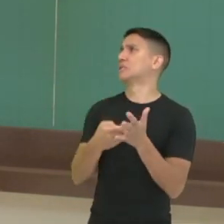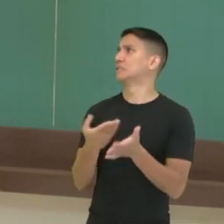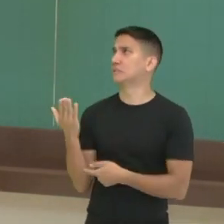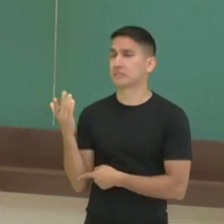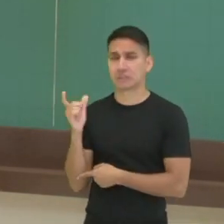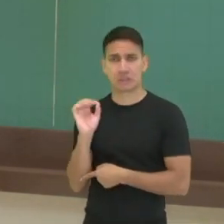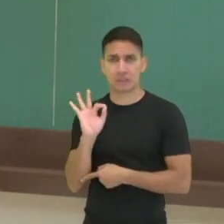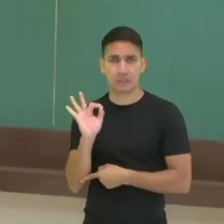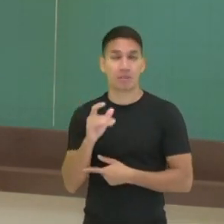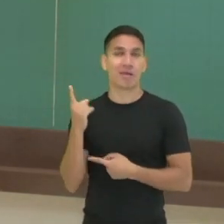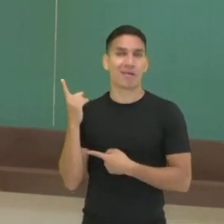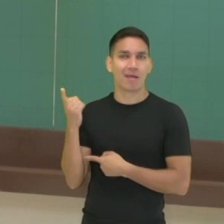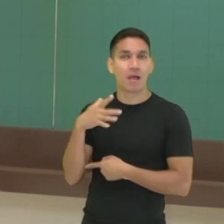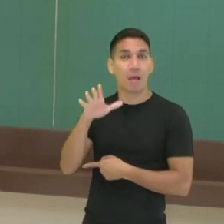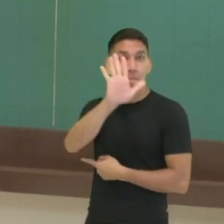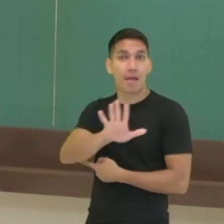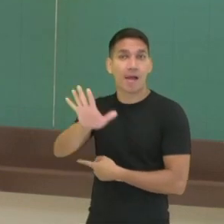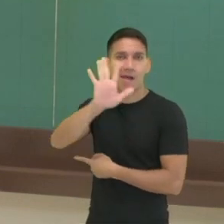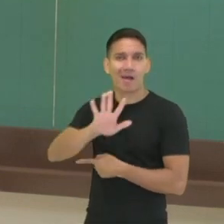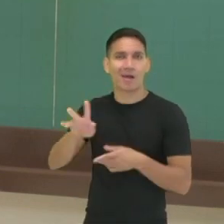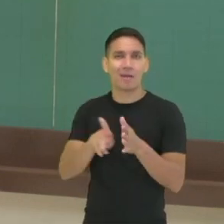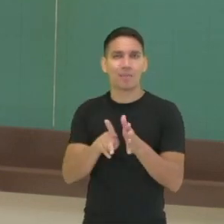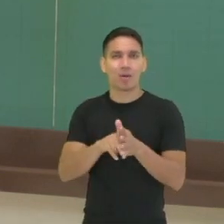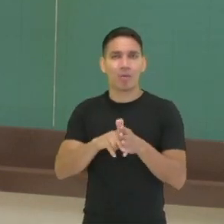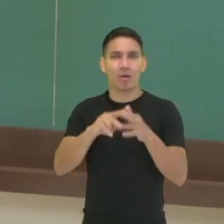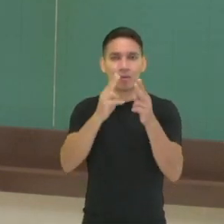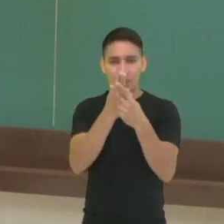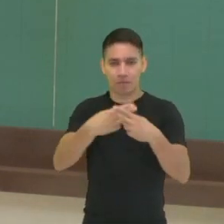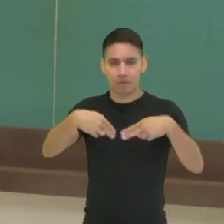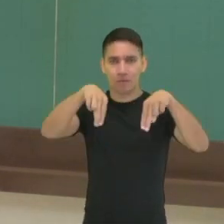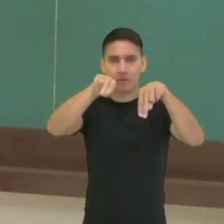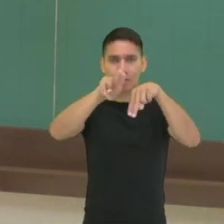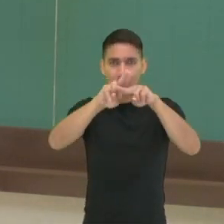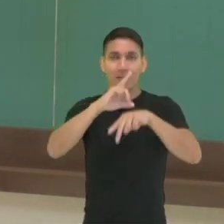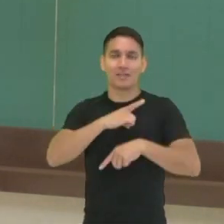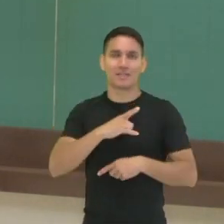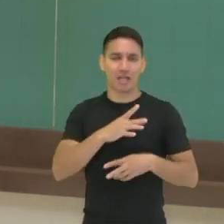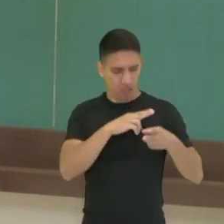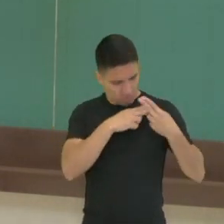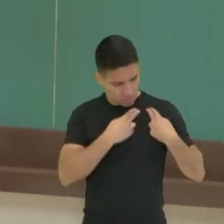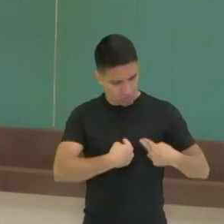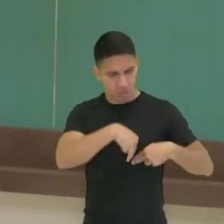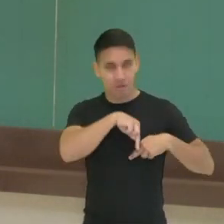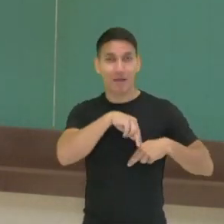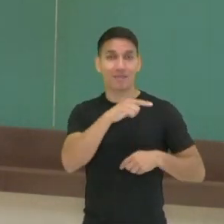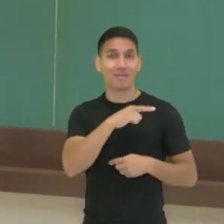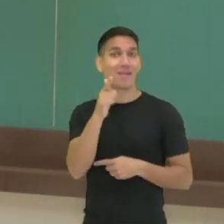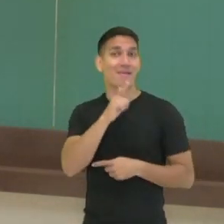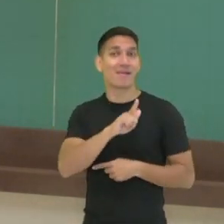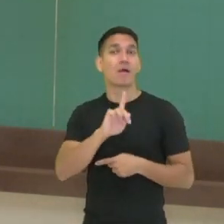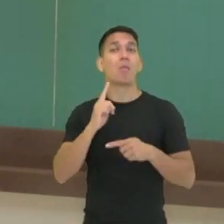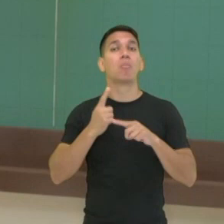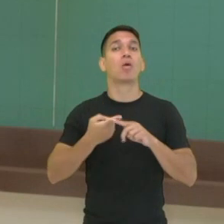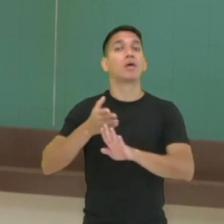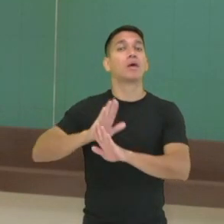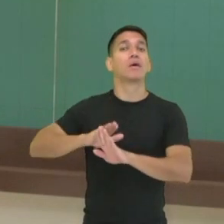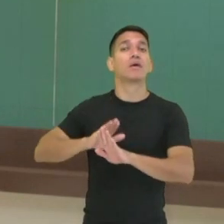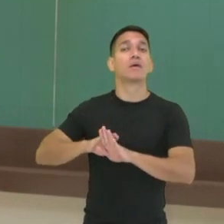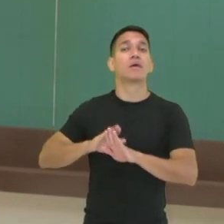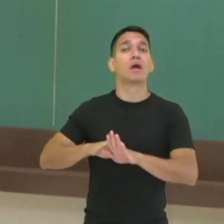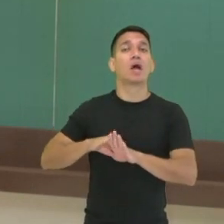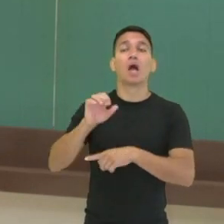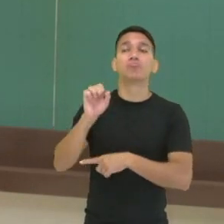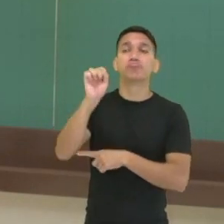Essa imagem é aquelas fitinhas que as pessoas colocam na roupa em comemoração a um